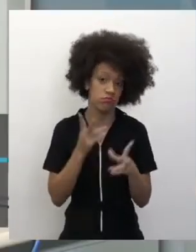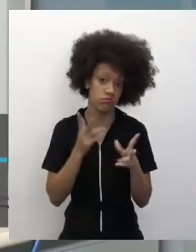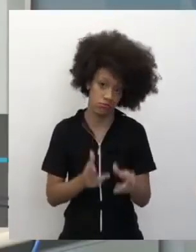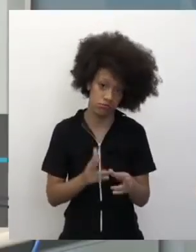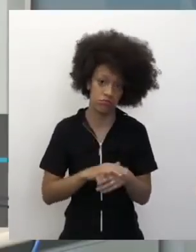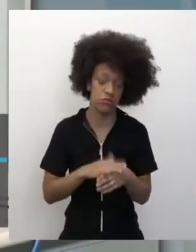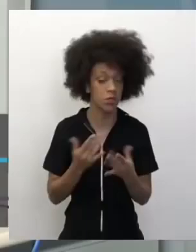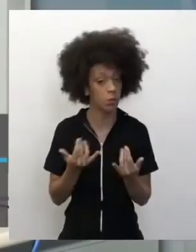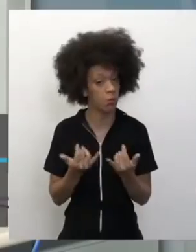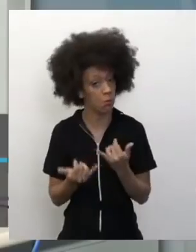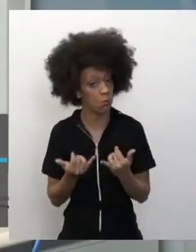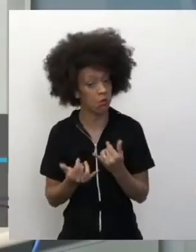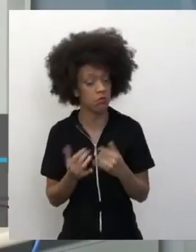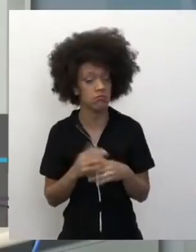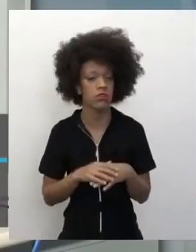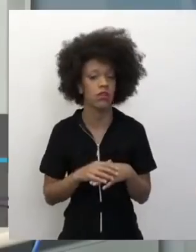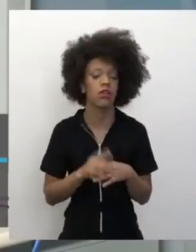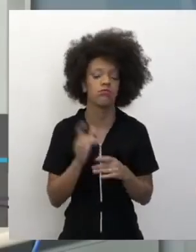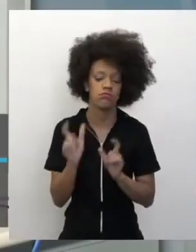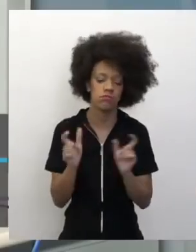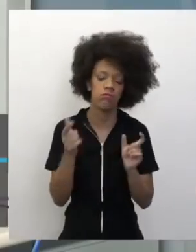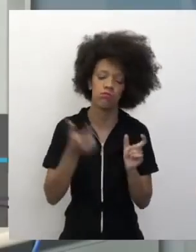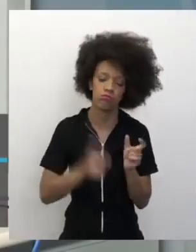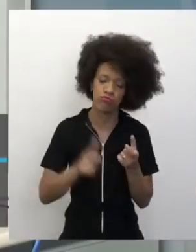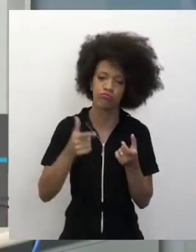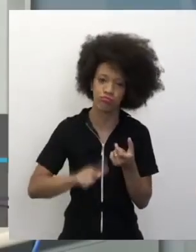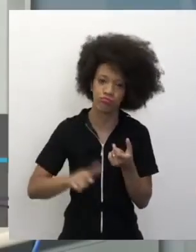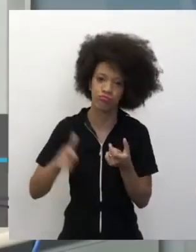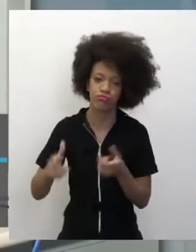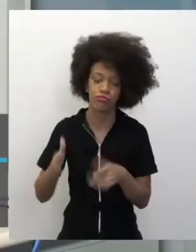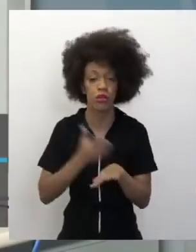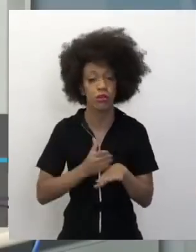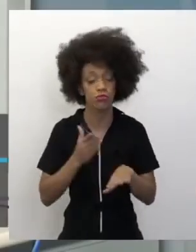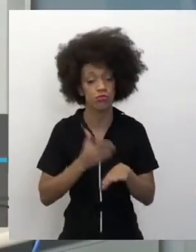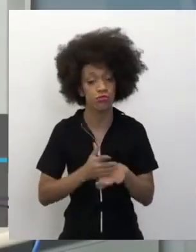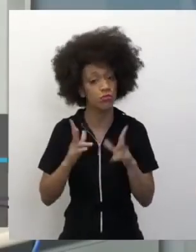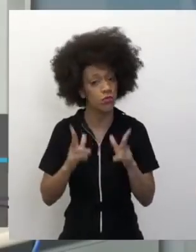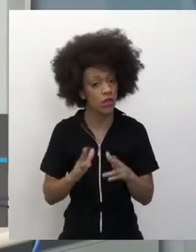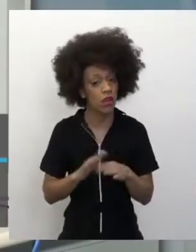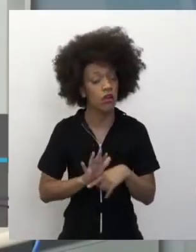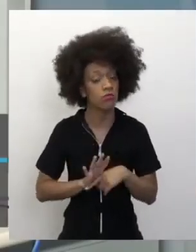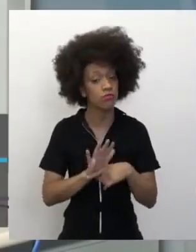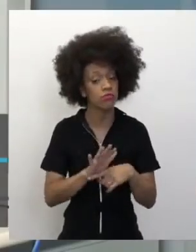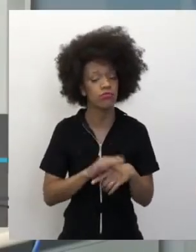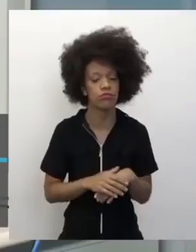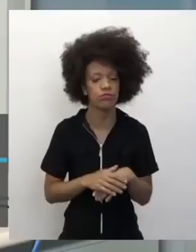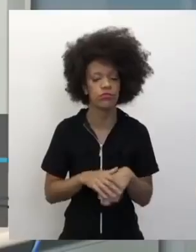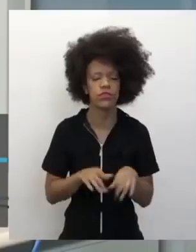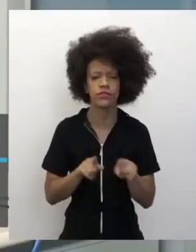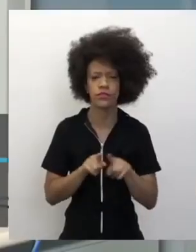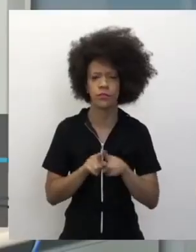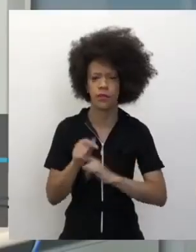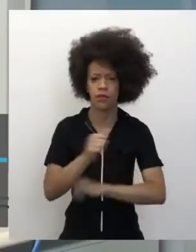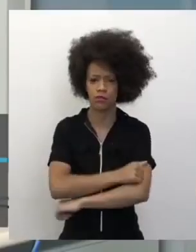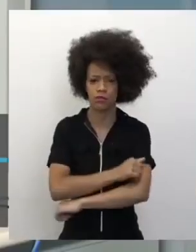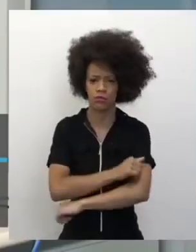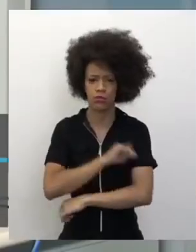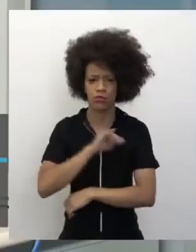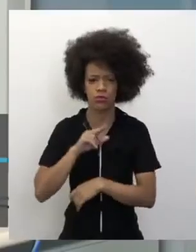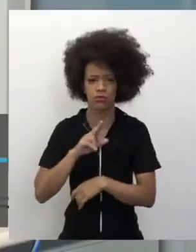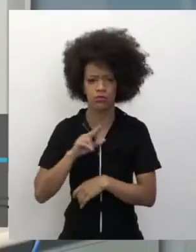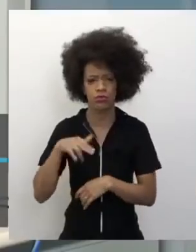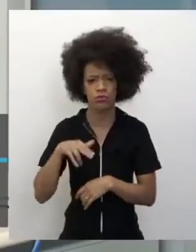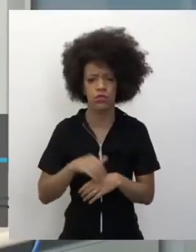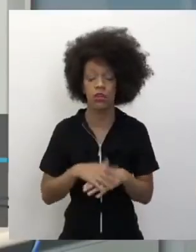Então parece que ele repete lá essa questão, então a rotina ser a mesma ajudou. Teve uma aluna, a Júlia Rafael, o texto é confuso,